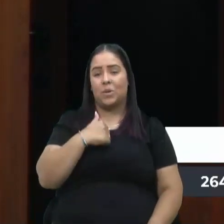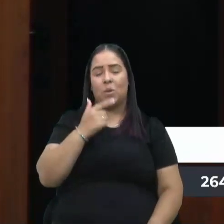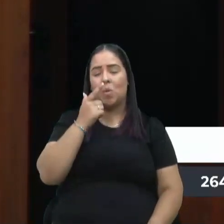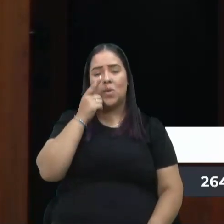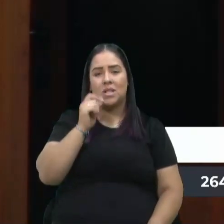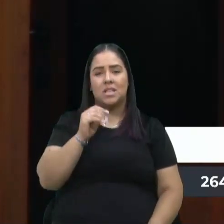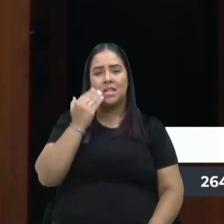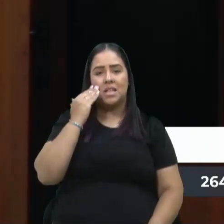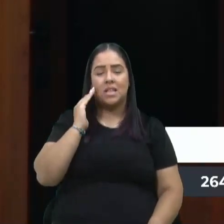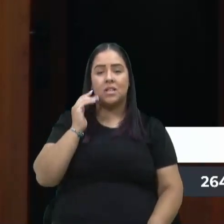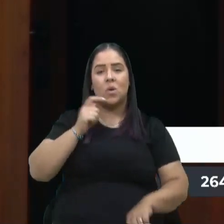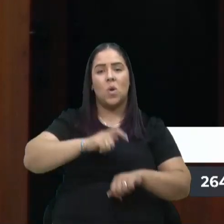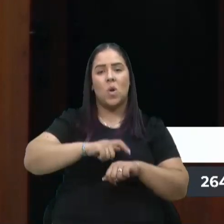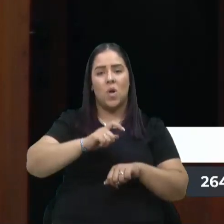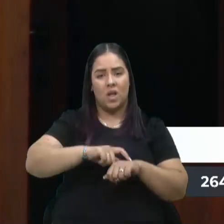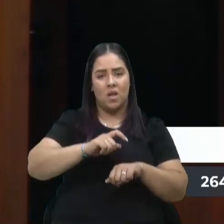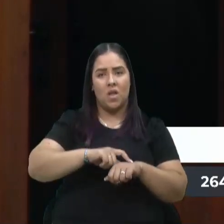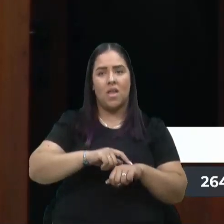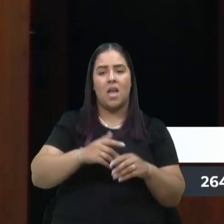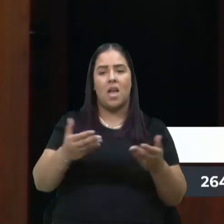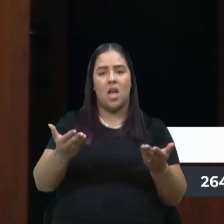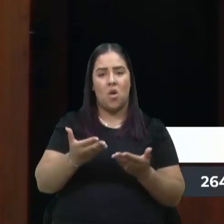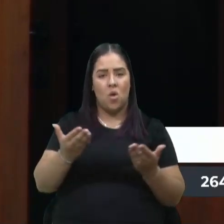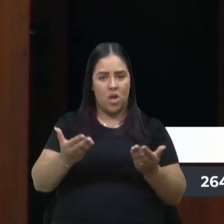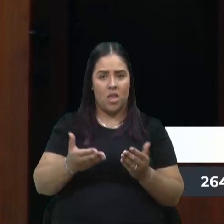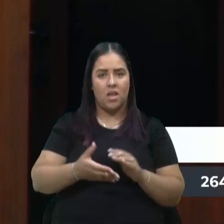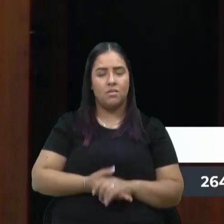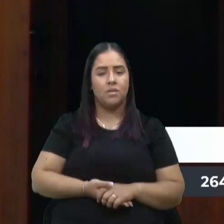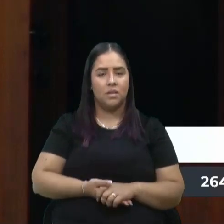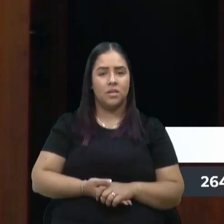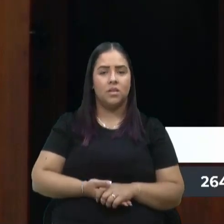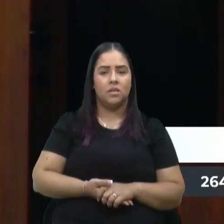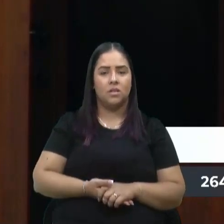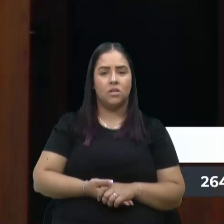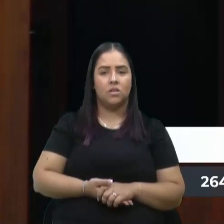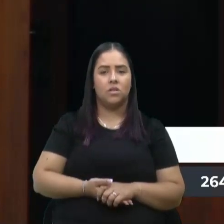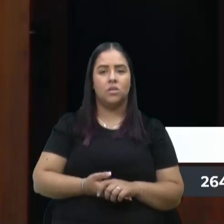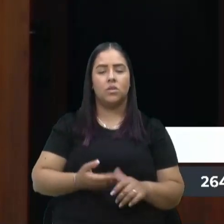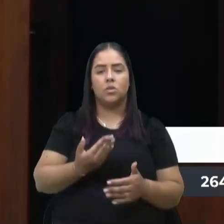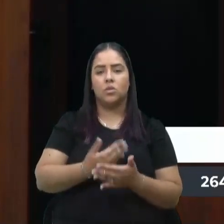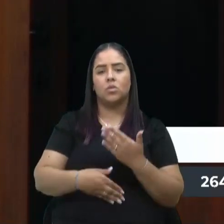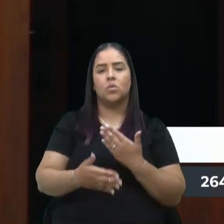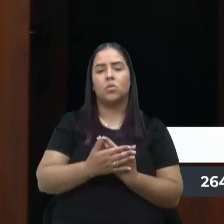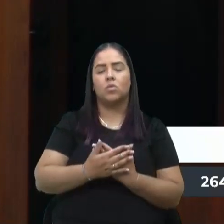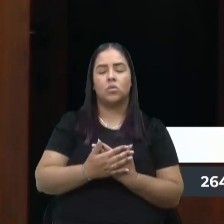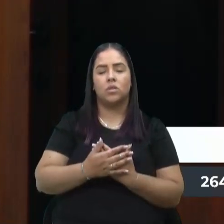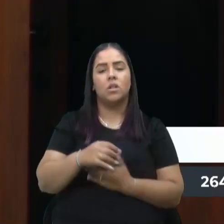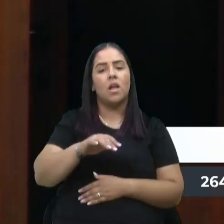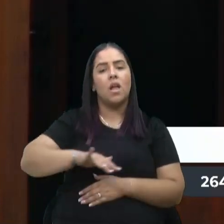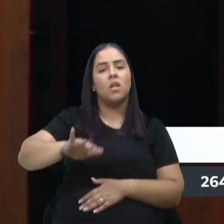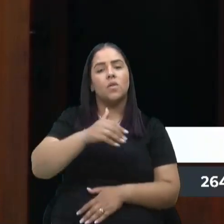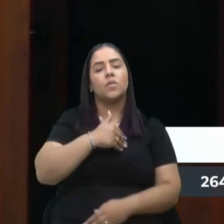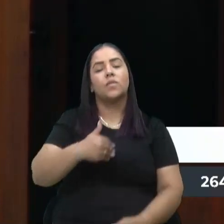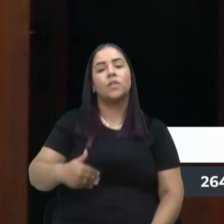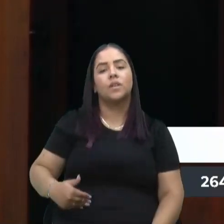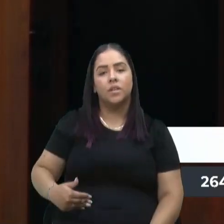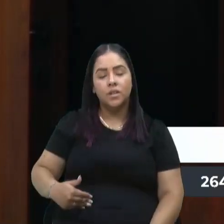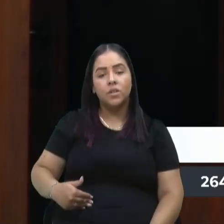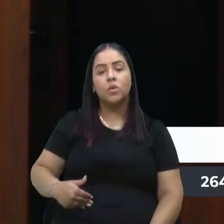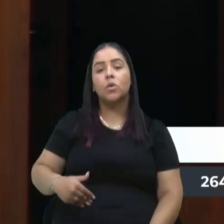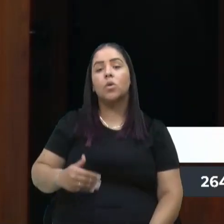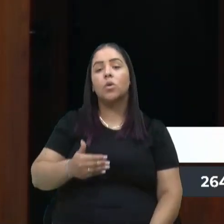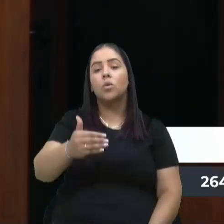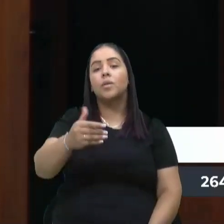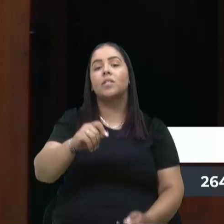está na hora, pessoal, na hora de todo o setor público, em todas as esferas, começar a fazer o